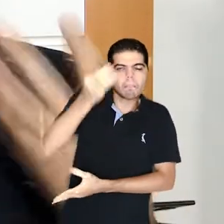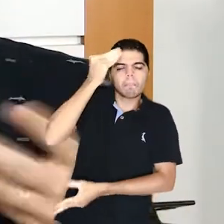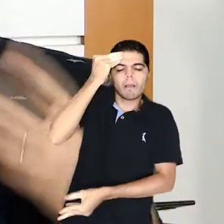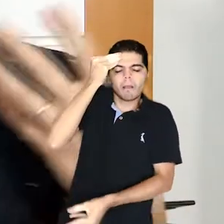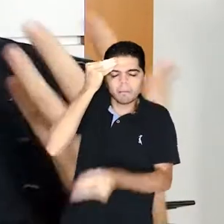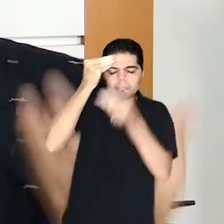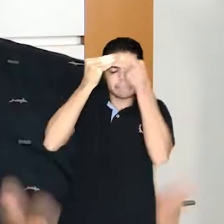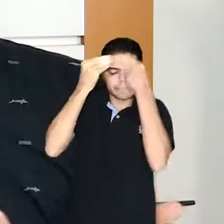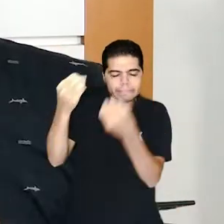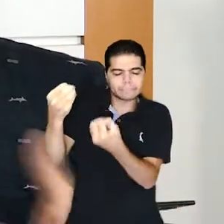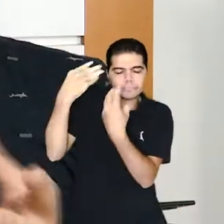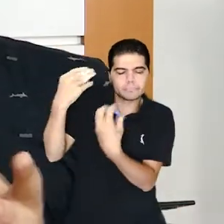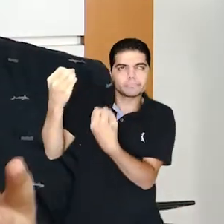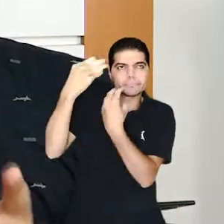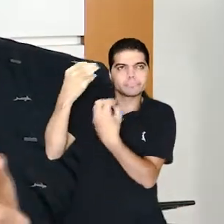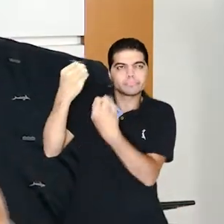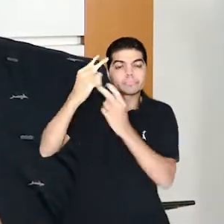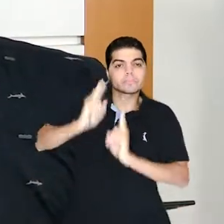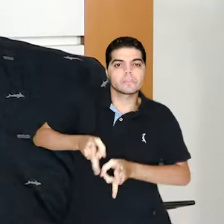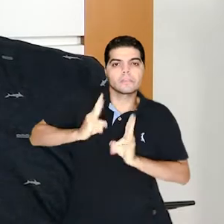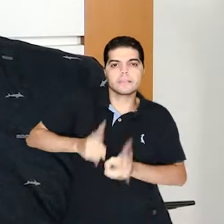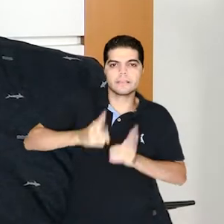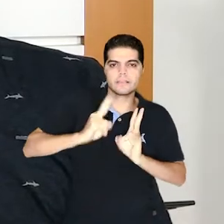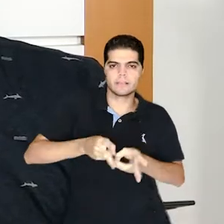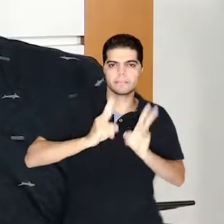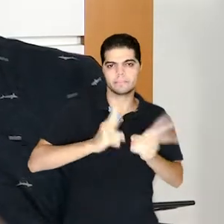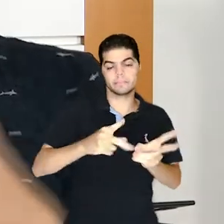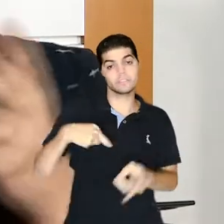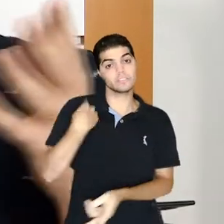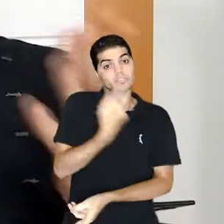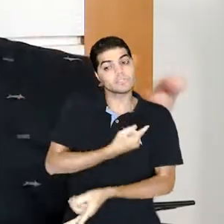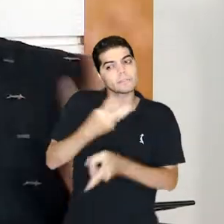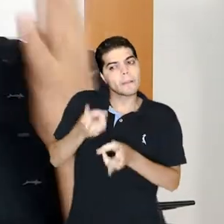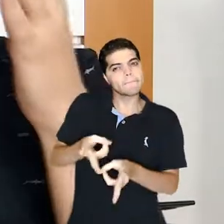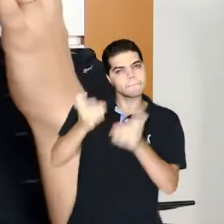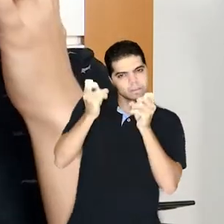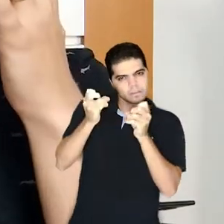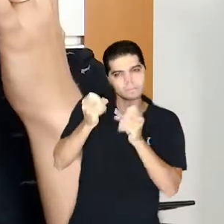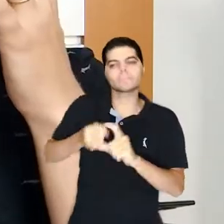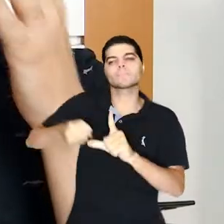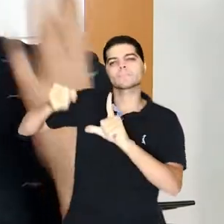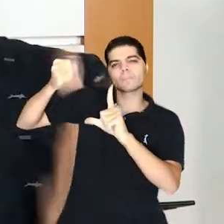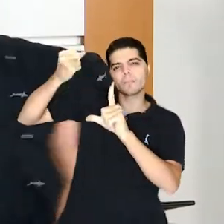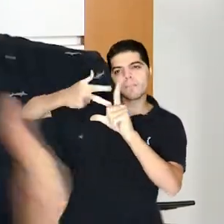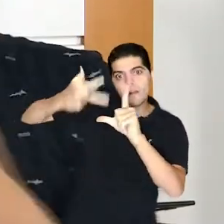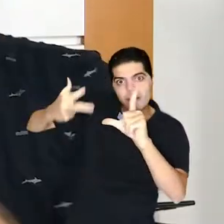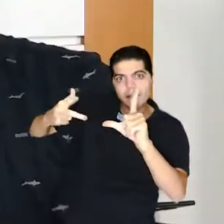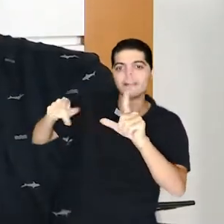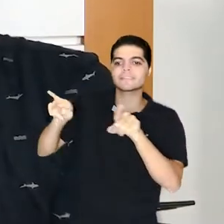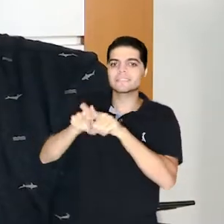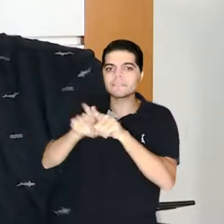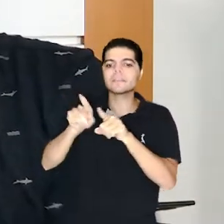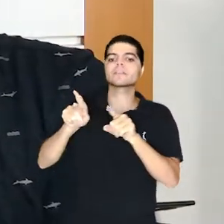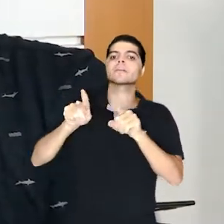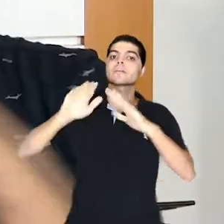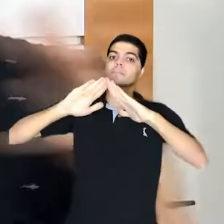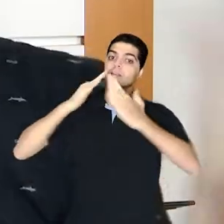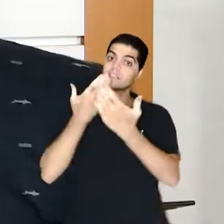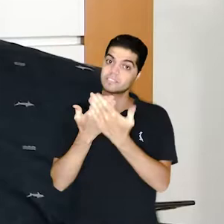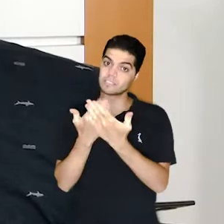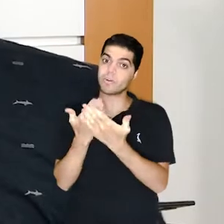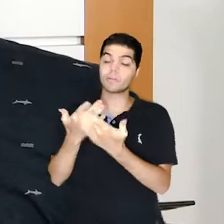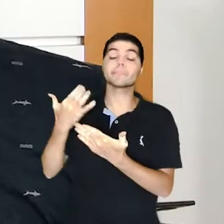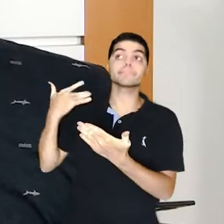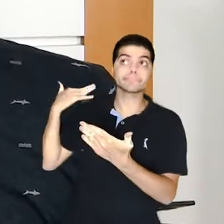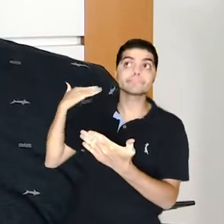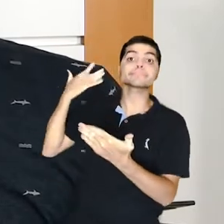constantemente martelada na nossa cabeça, e aqui a gente pode pensar tanto pela mídia quanto pela escola, porque até alguns anos atrás essa era a